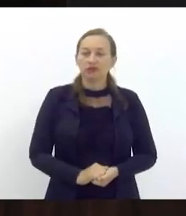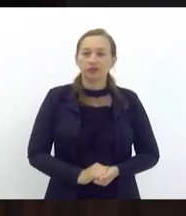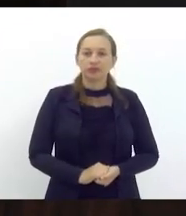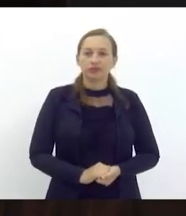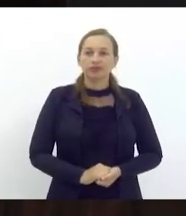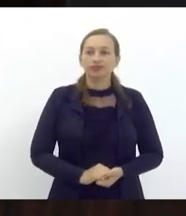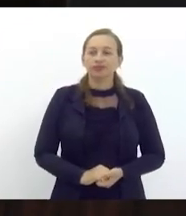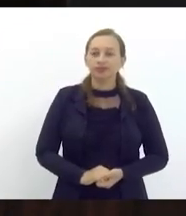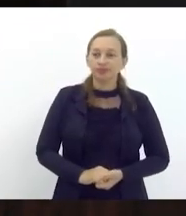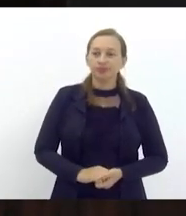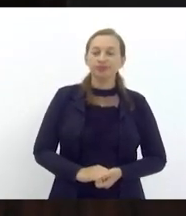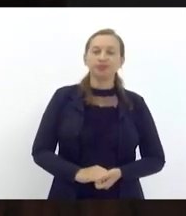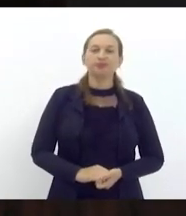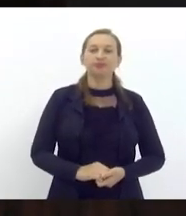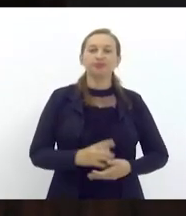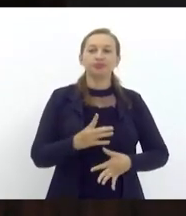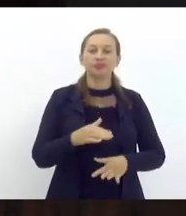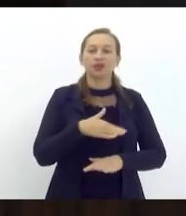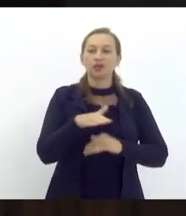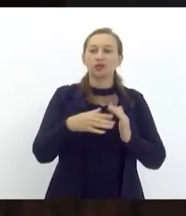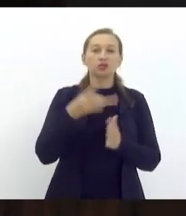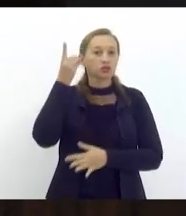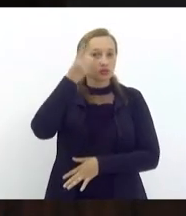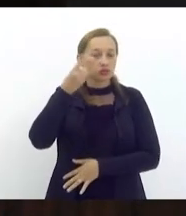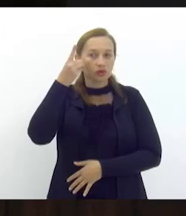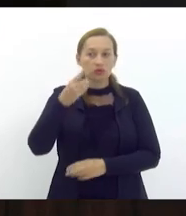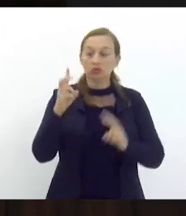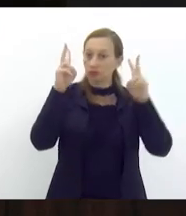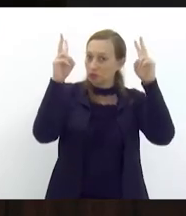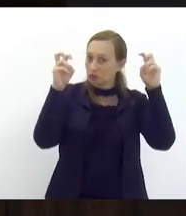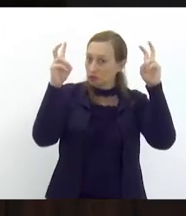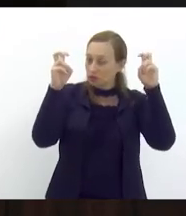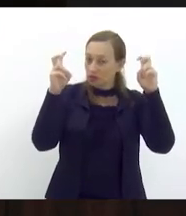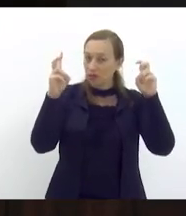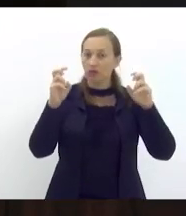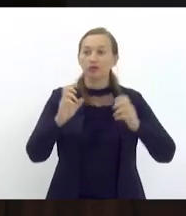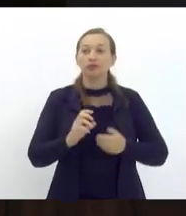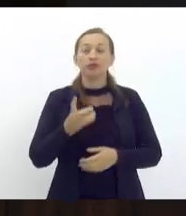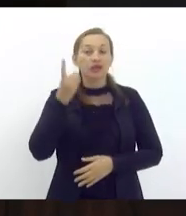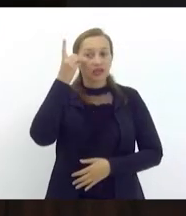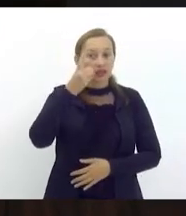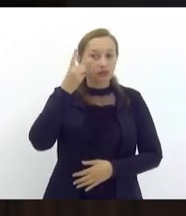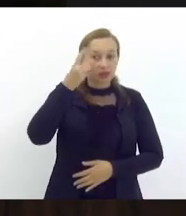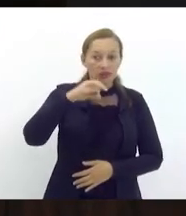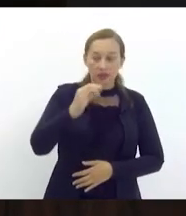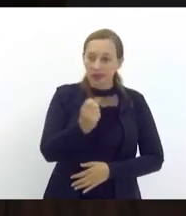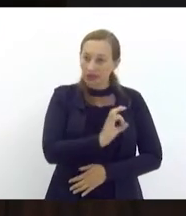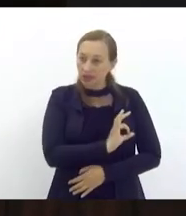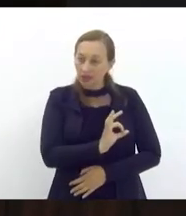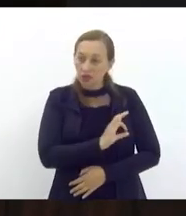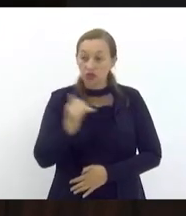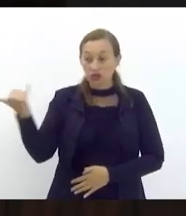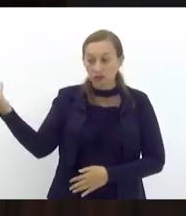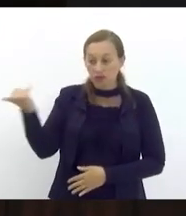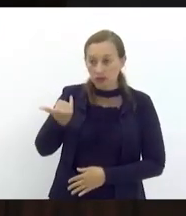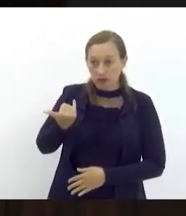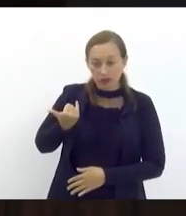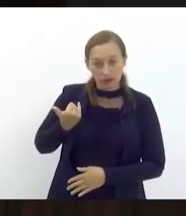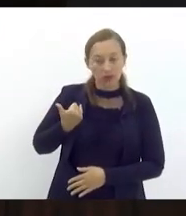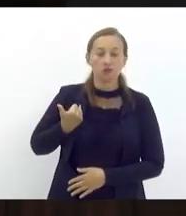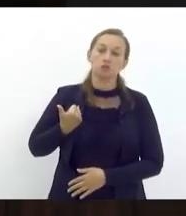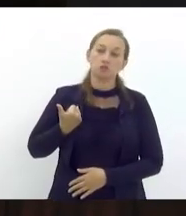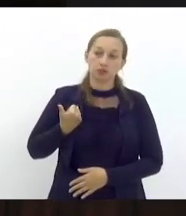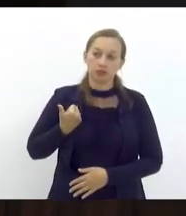Carlos deputados e deputadas eu acho que a respeito do tema a deputada Marta Rocha até tava falando comigo aqui